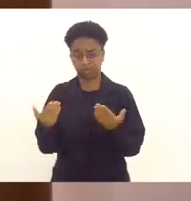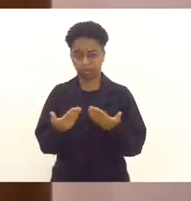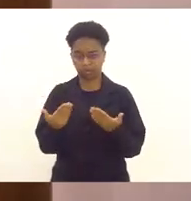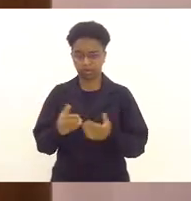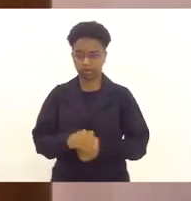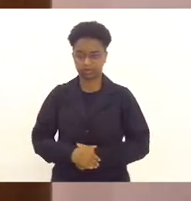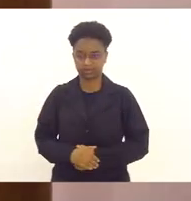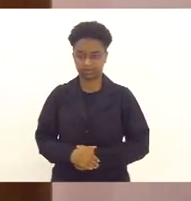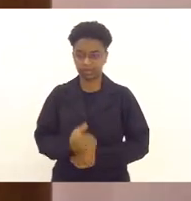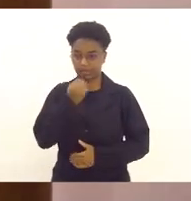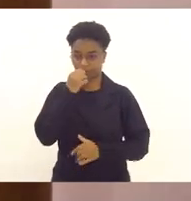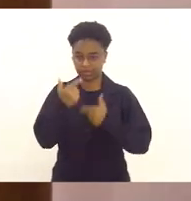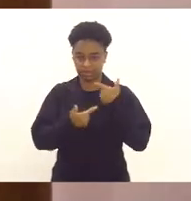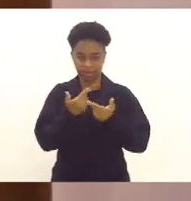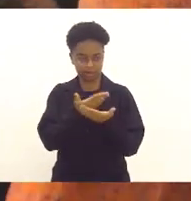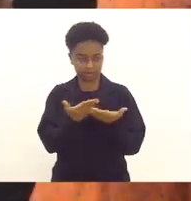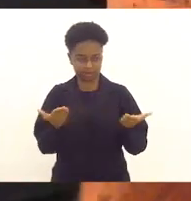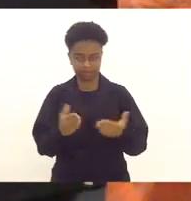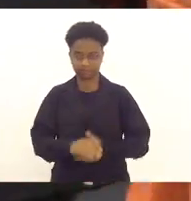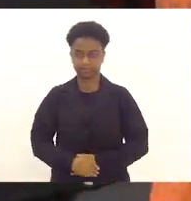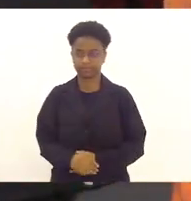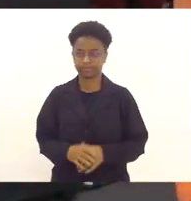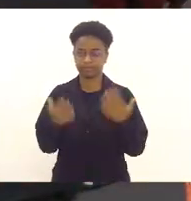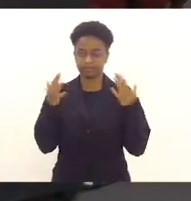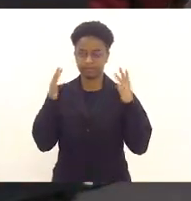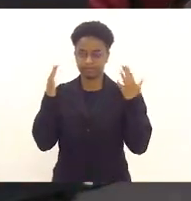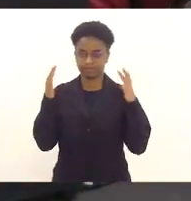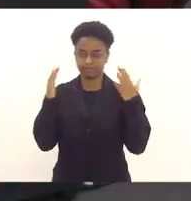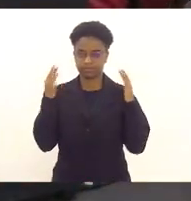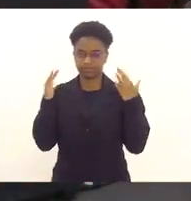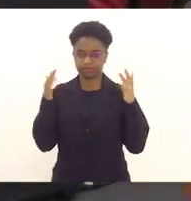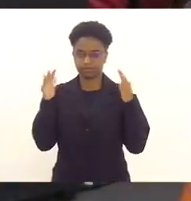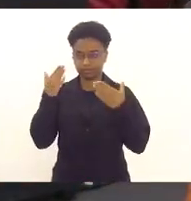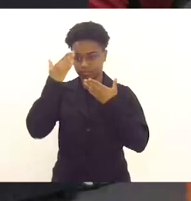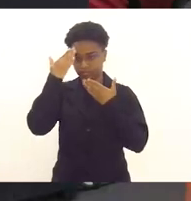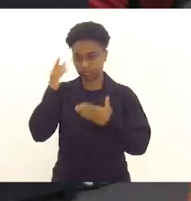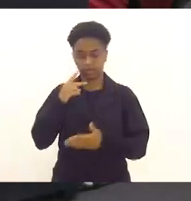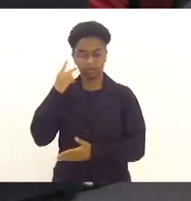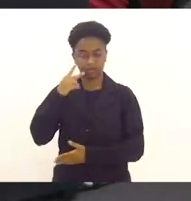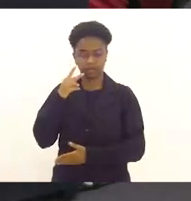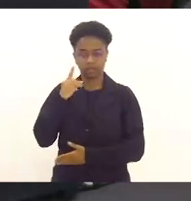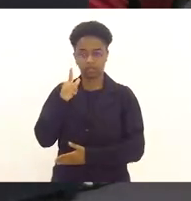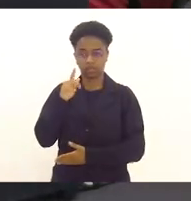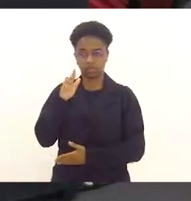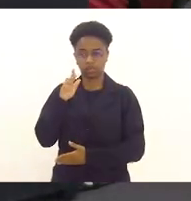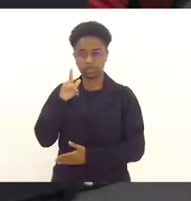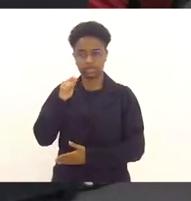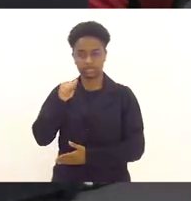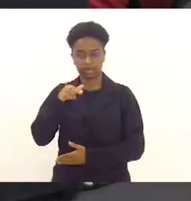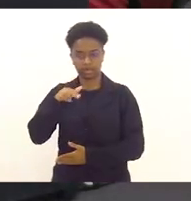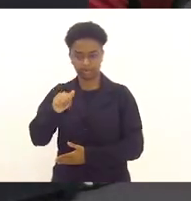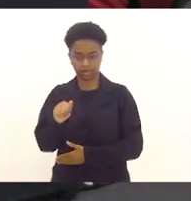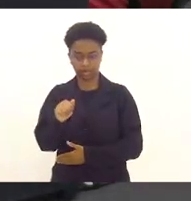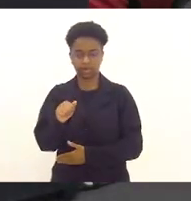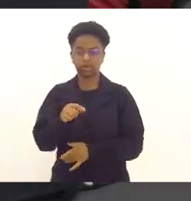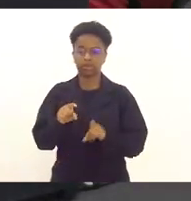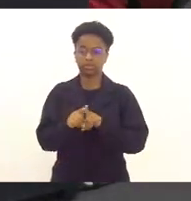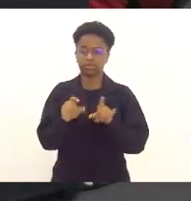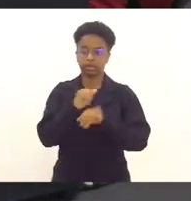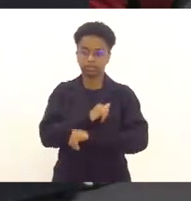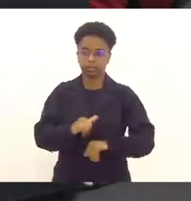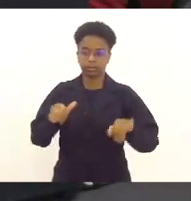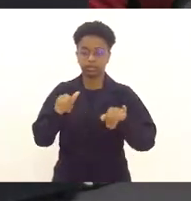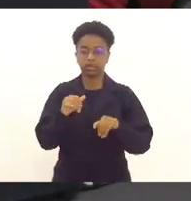momento muito obrigada vereadora Luciana boatê importante dizer também